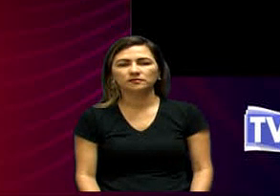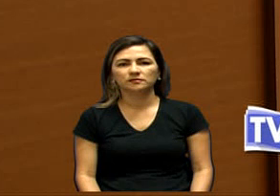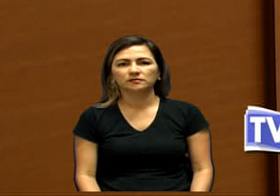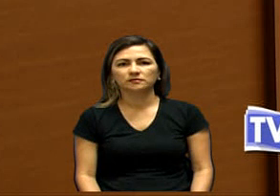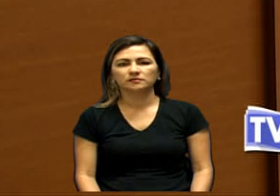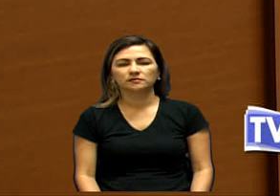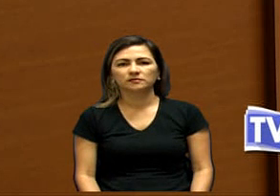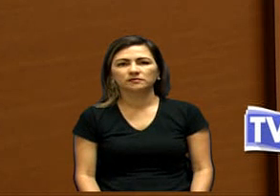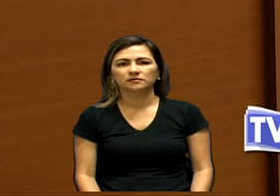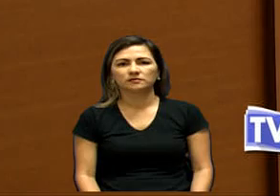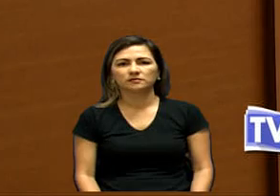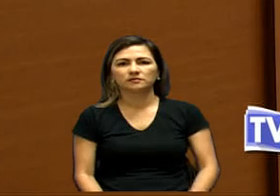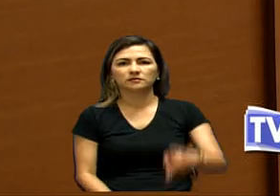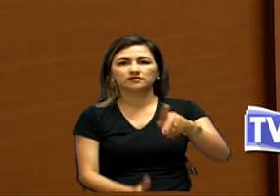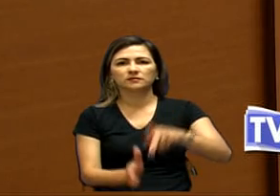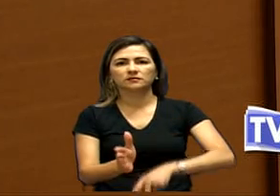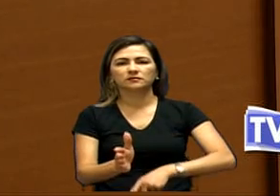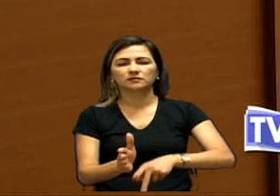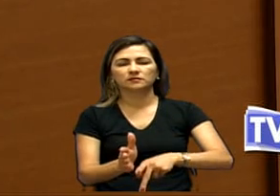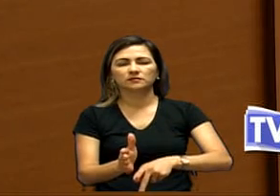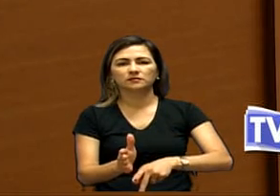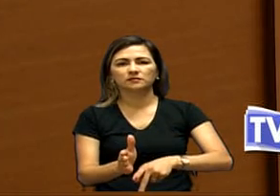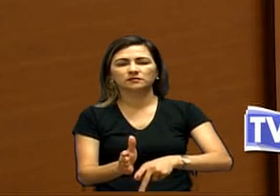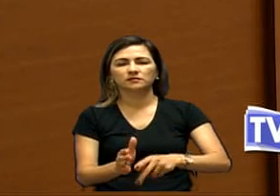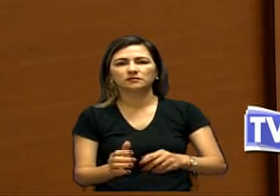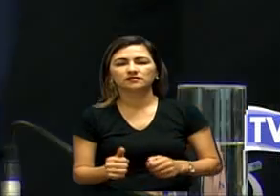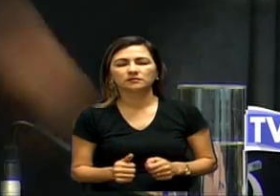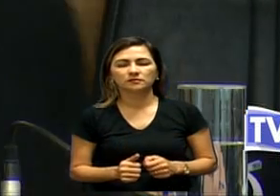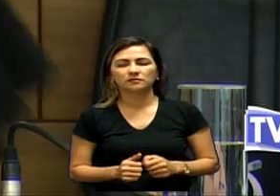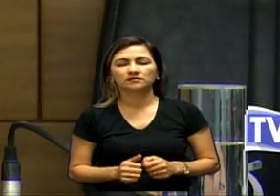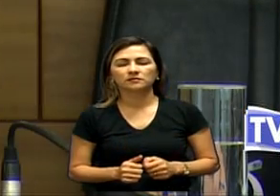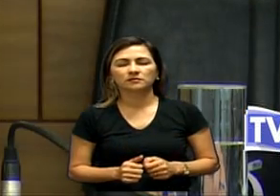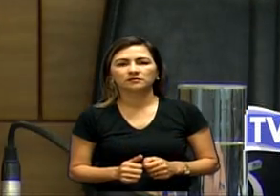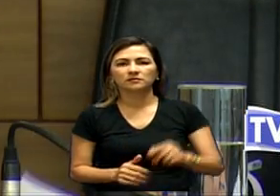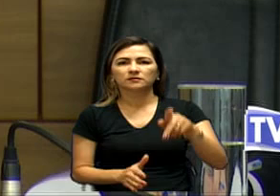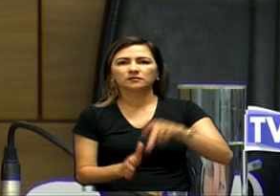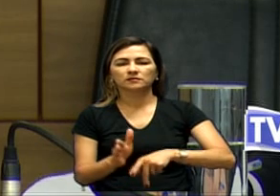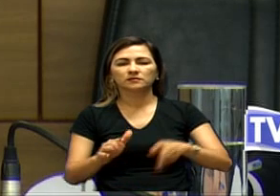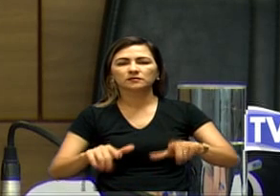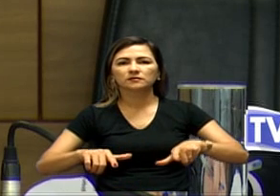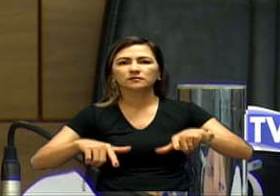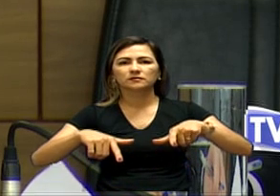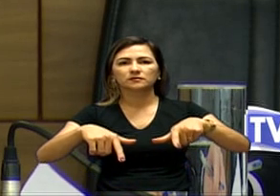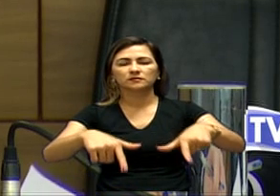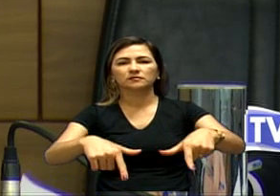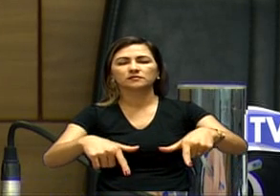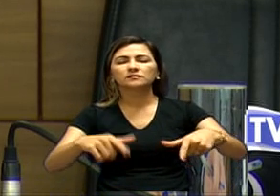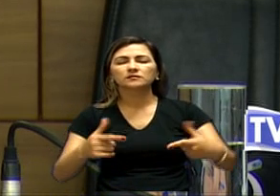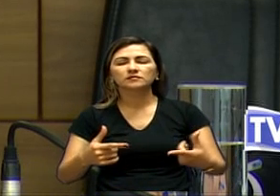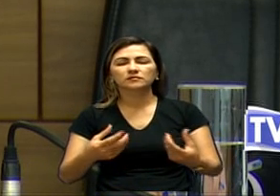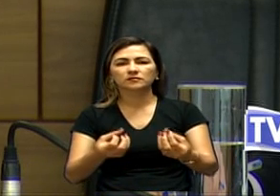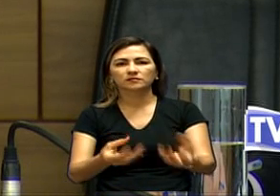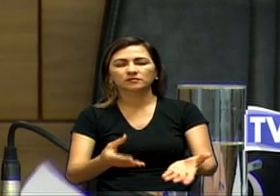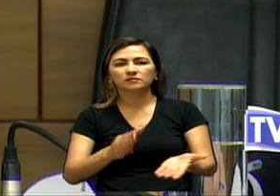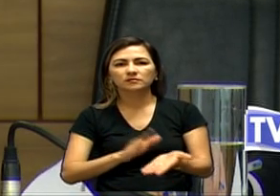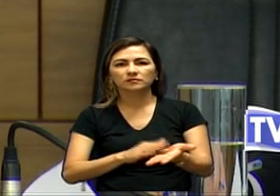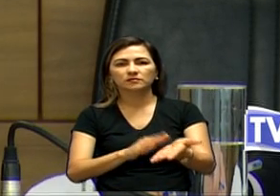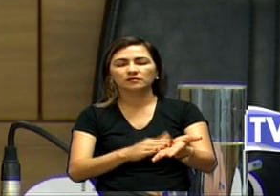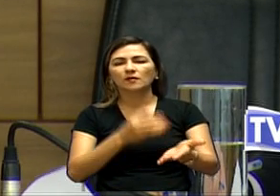Projeto do título de cidadão de comunitário ao ilustríssimo senhor Walter Zamur, do